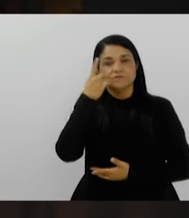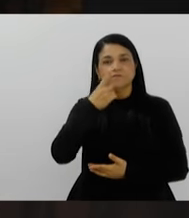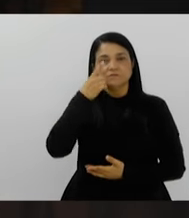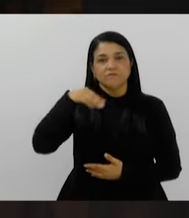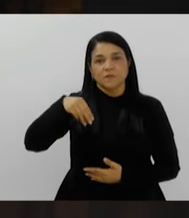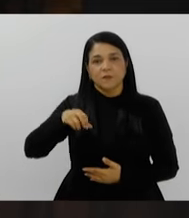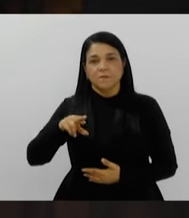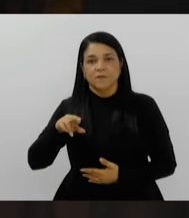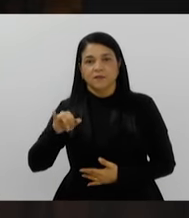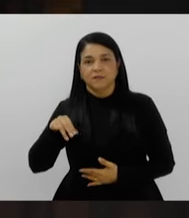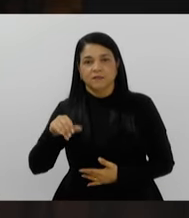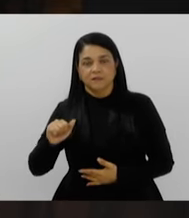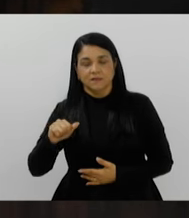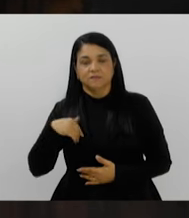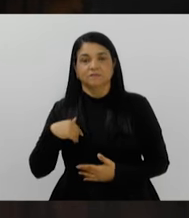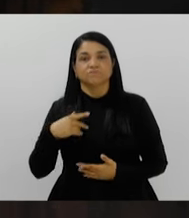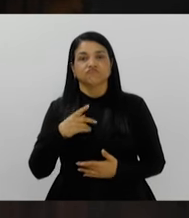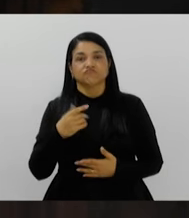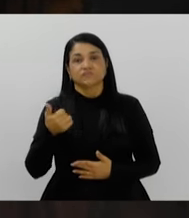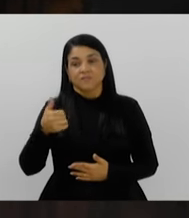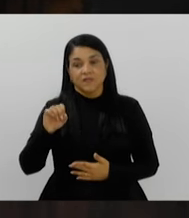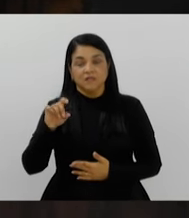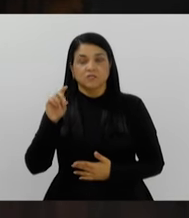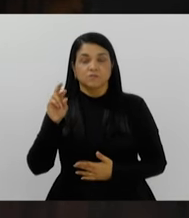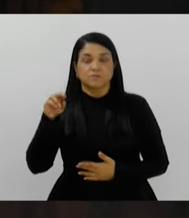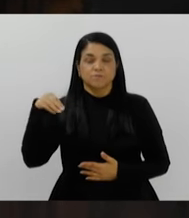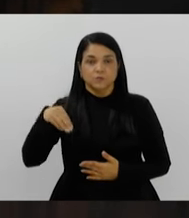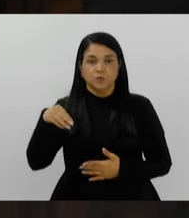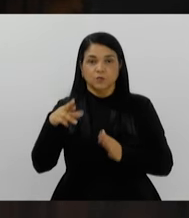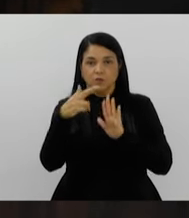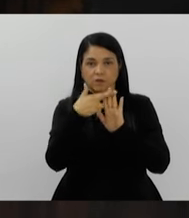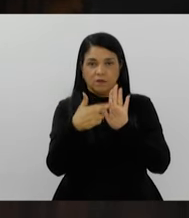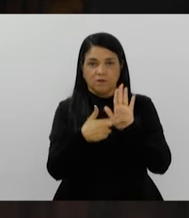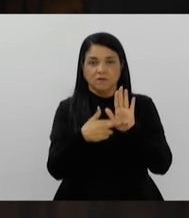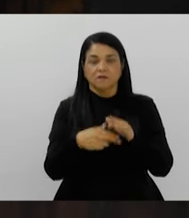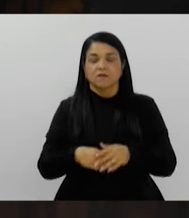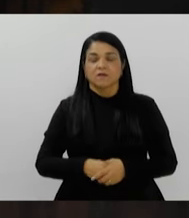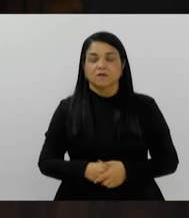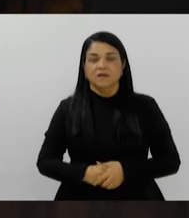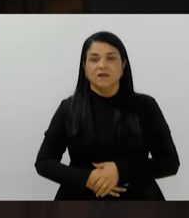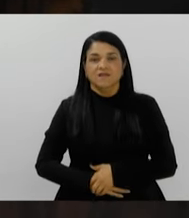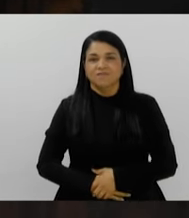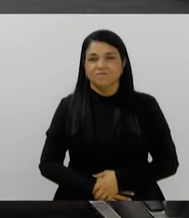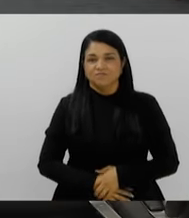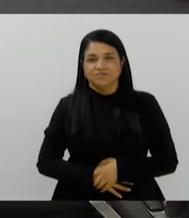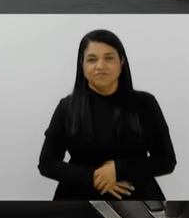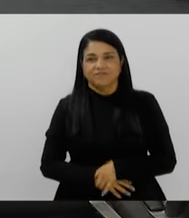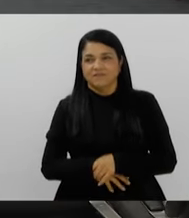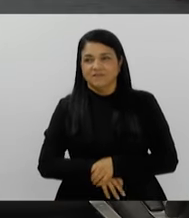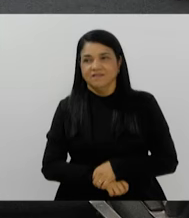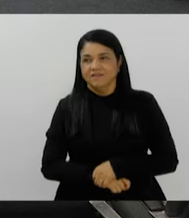Marina, do MST. Vossa Excelência dispõe de 10 minutos para discussão.